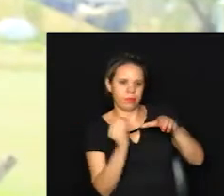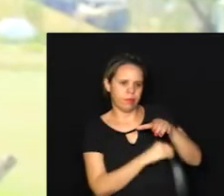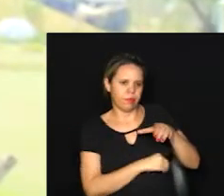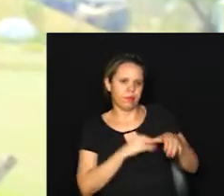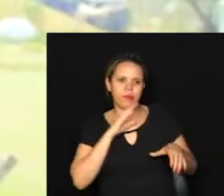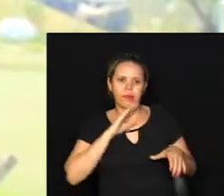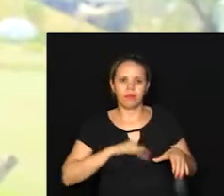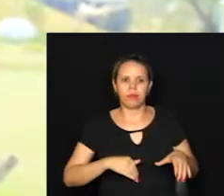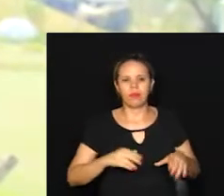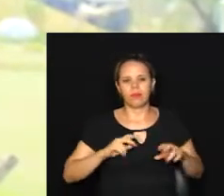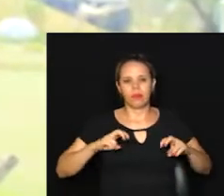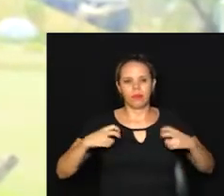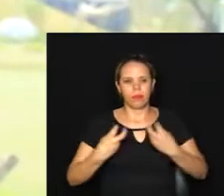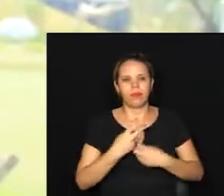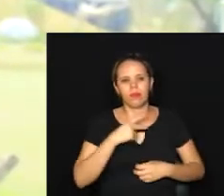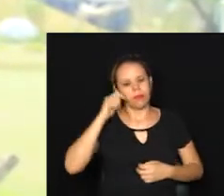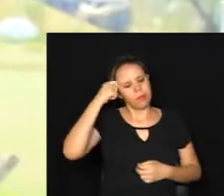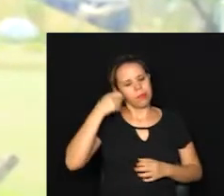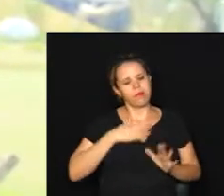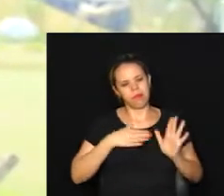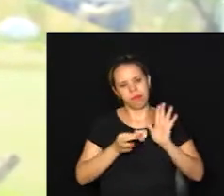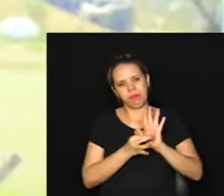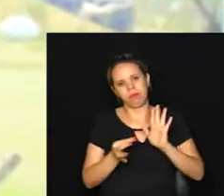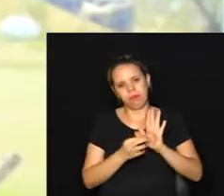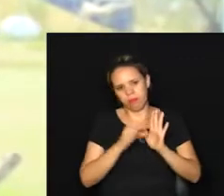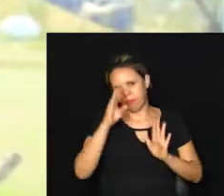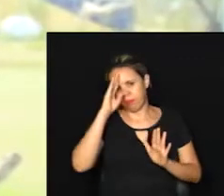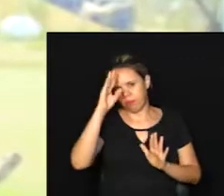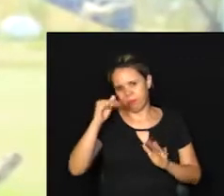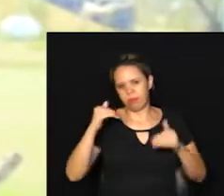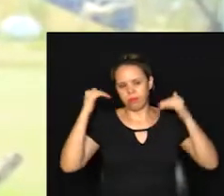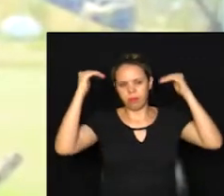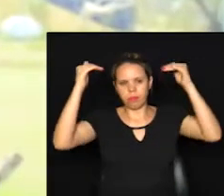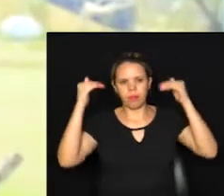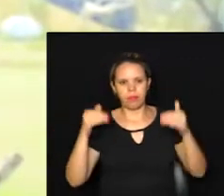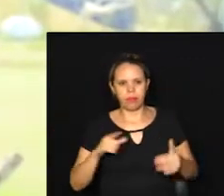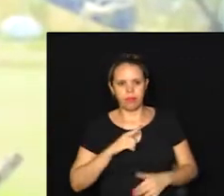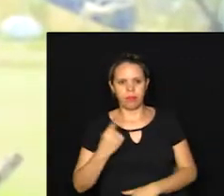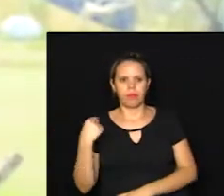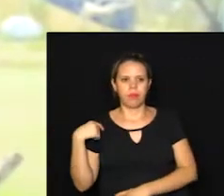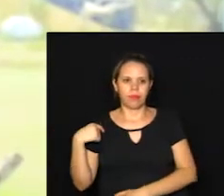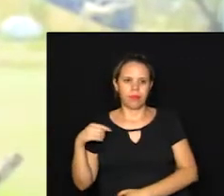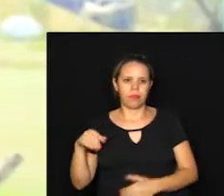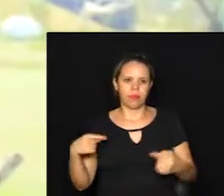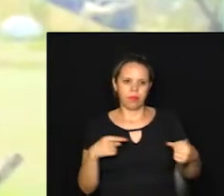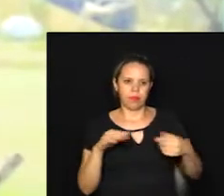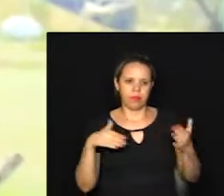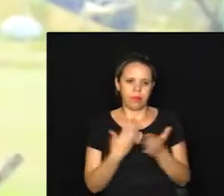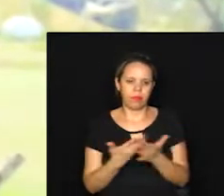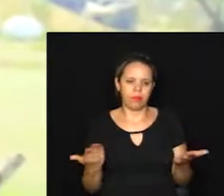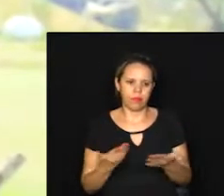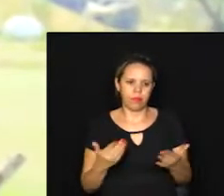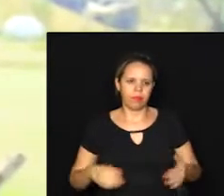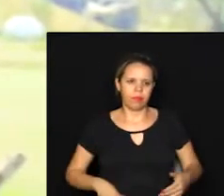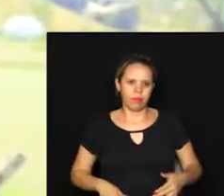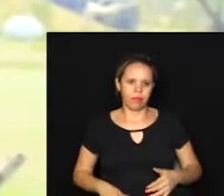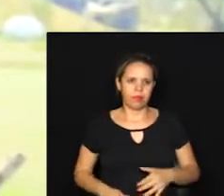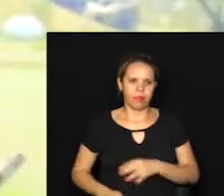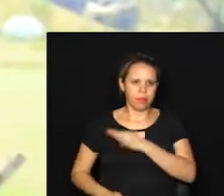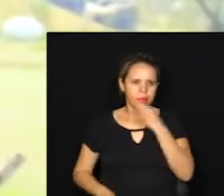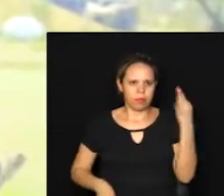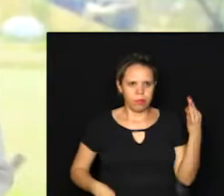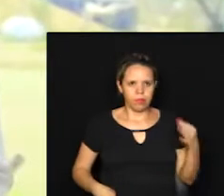de Ouro. Na minha opinião, é o coadjuvante de maior destaque que tivemos no derby até hoje. Numa atuação